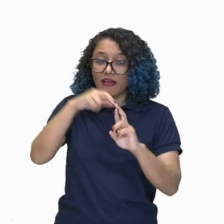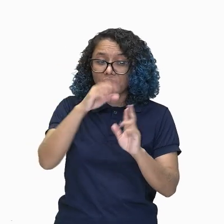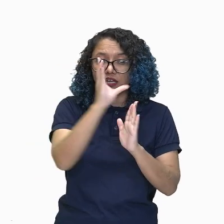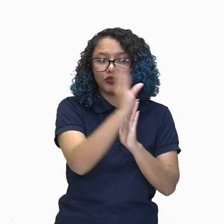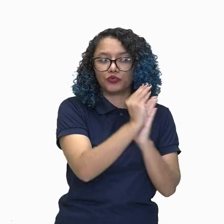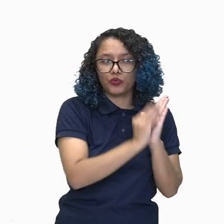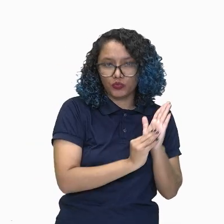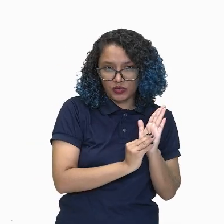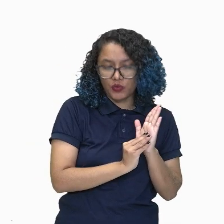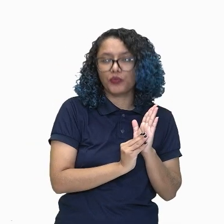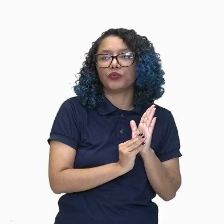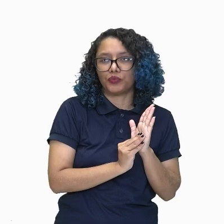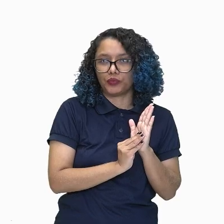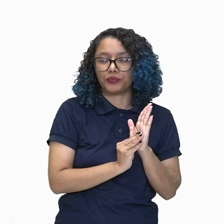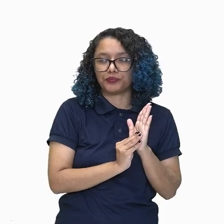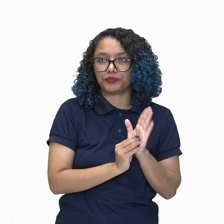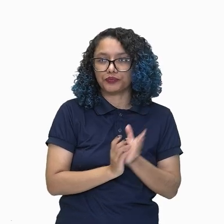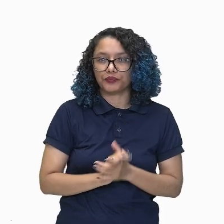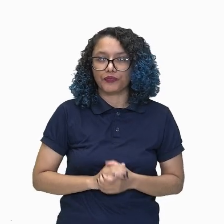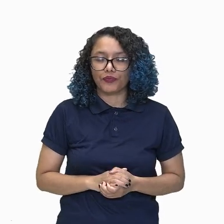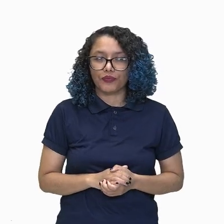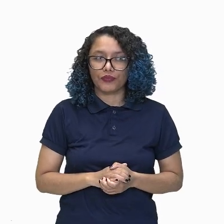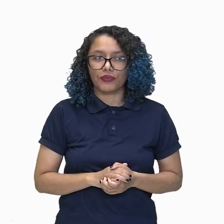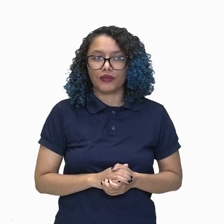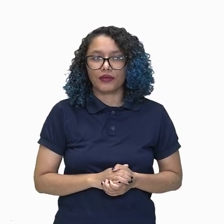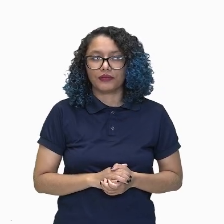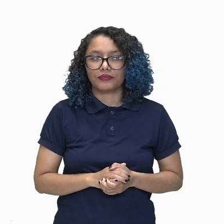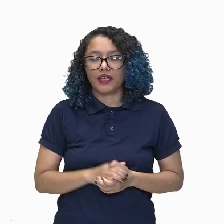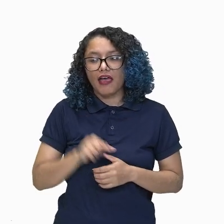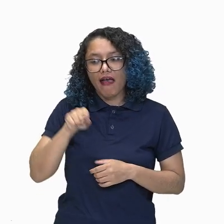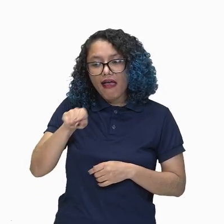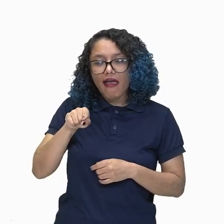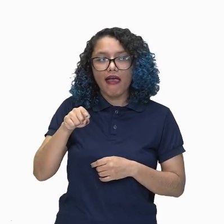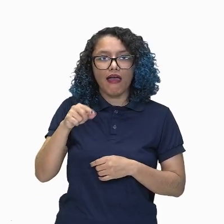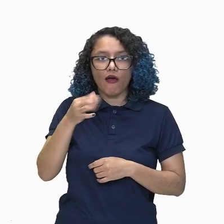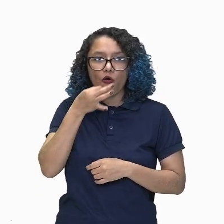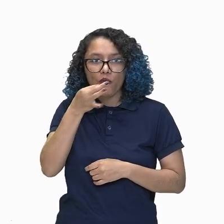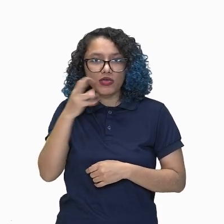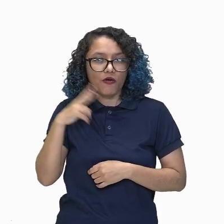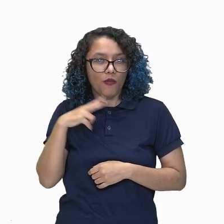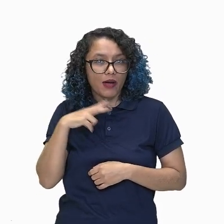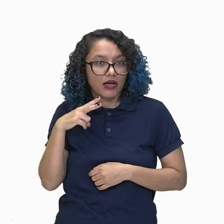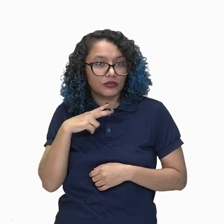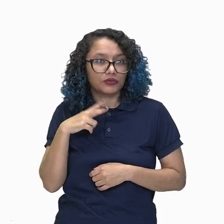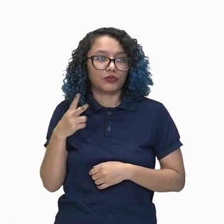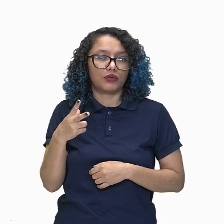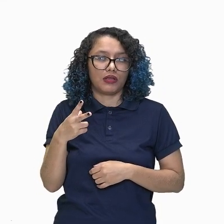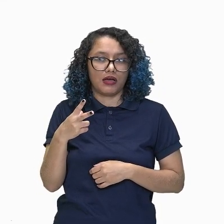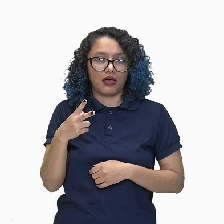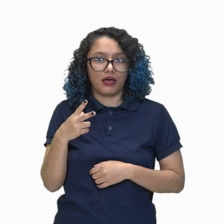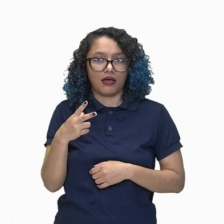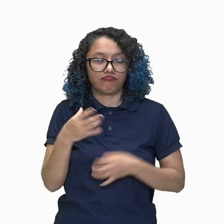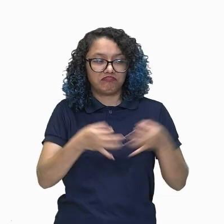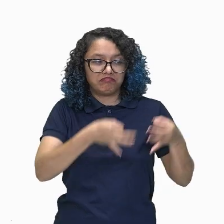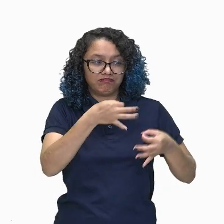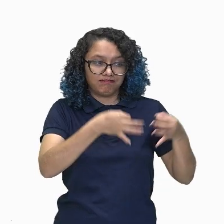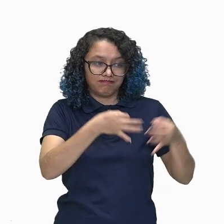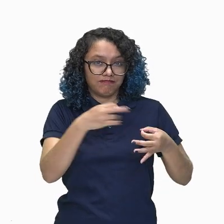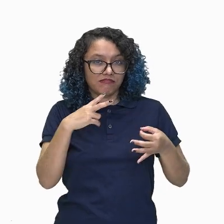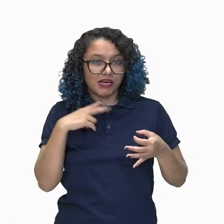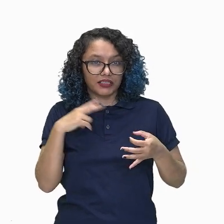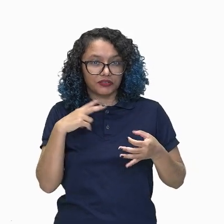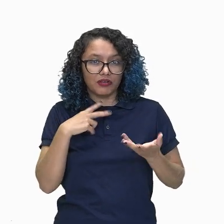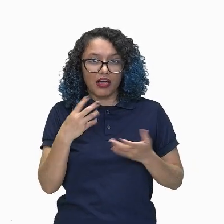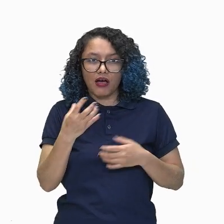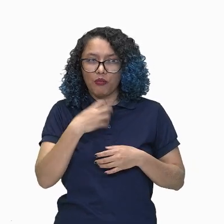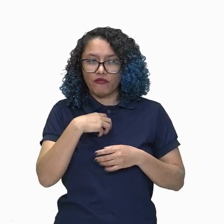sobre um assunto, gente. É um juízo pessoal, é um juízo de valor, é uma forma de ver